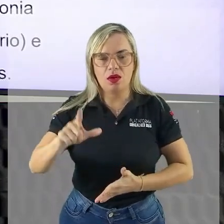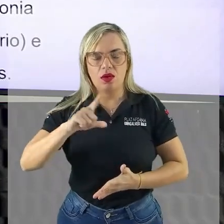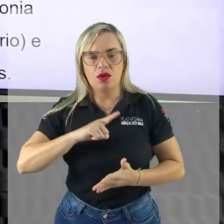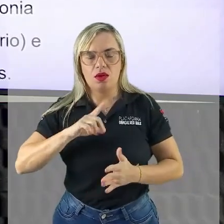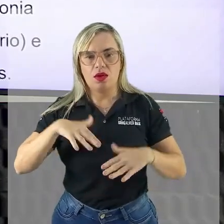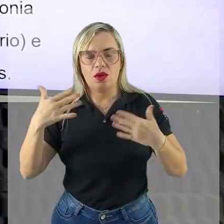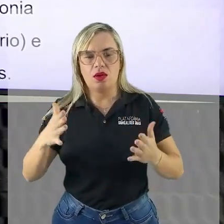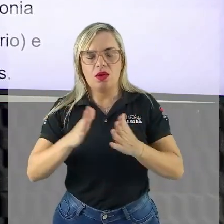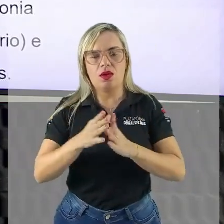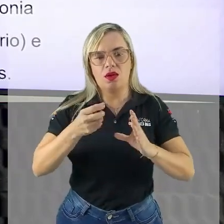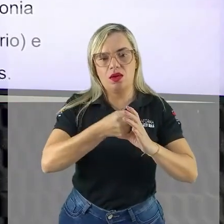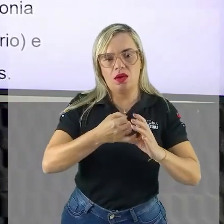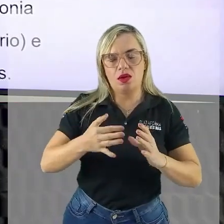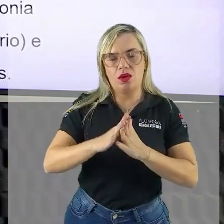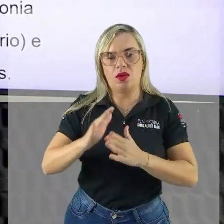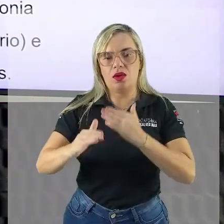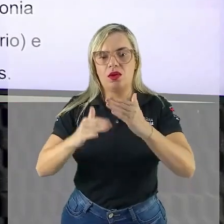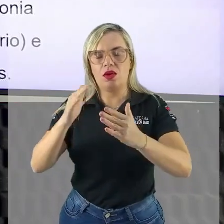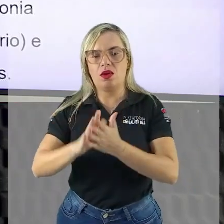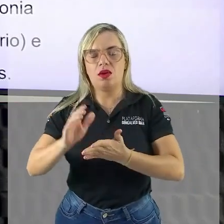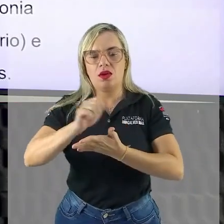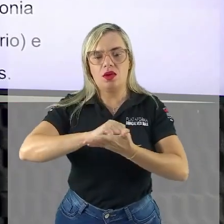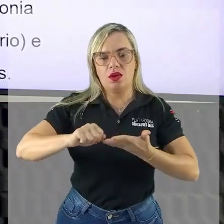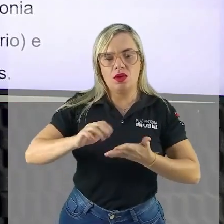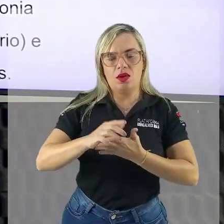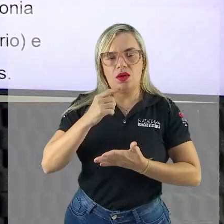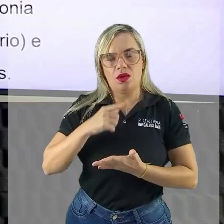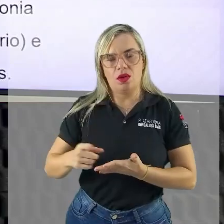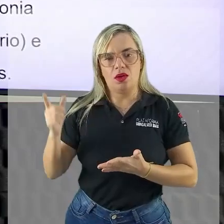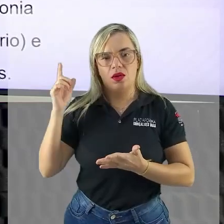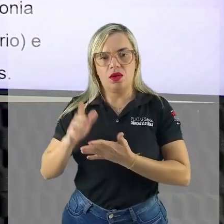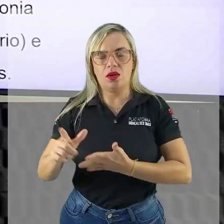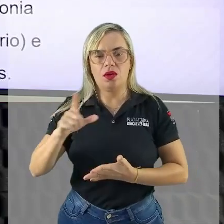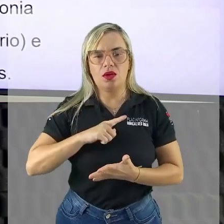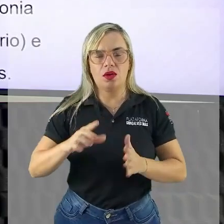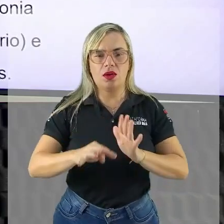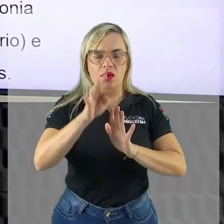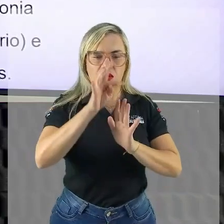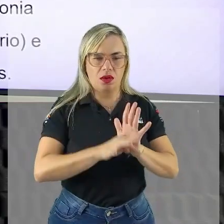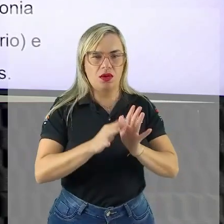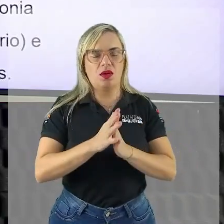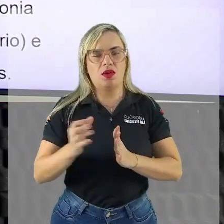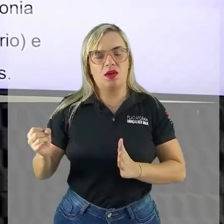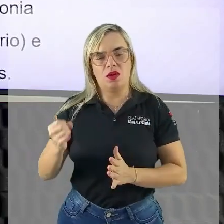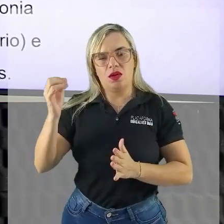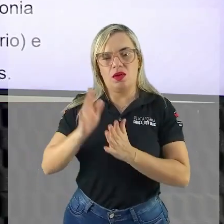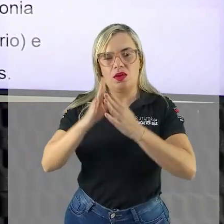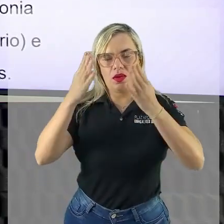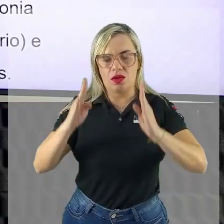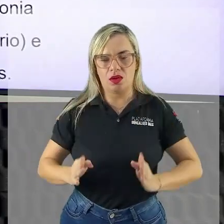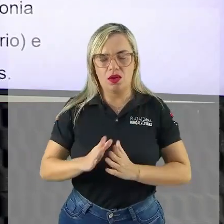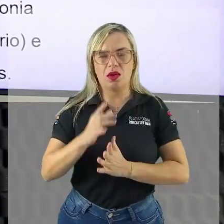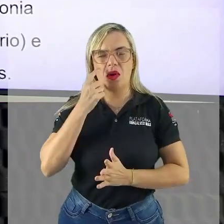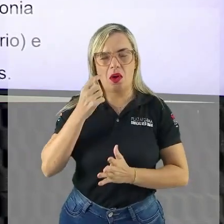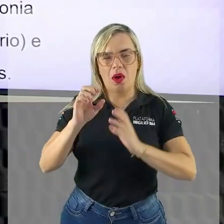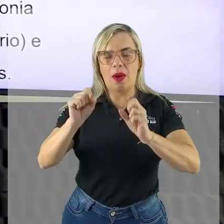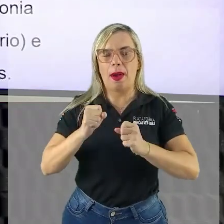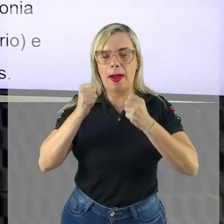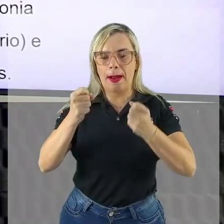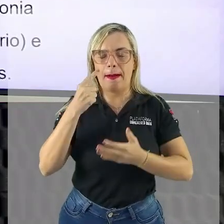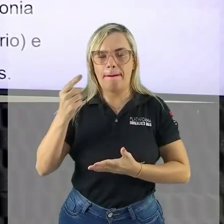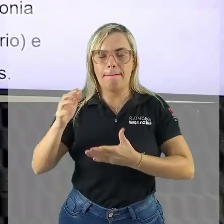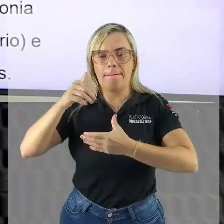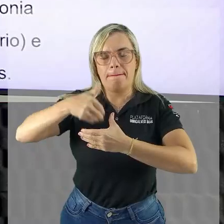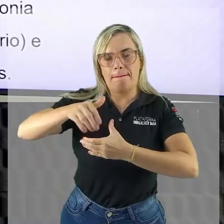sobre do estilo avançado de escrita. Nesse material em PDF tem um texto muito interessante para você analisar e poder observar